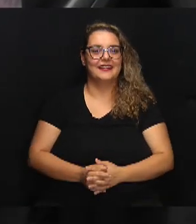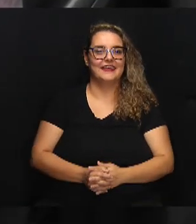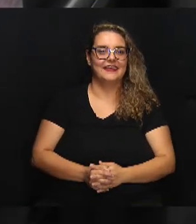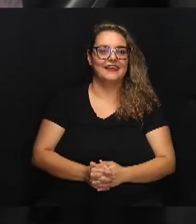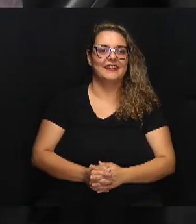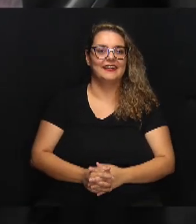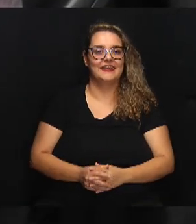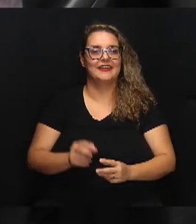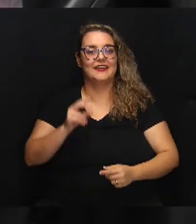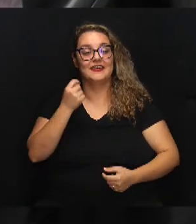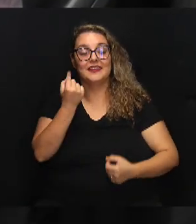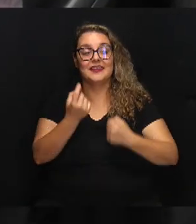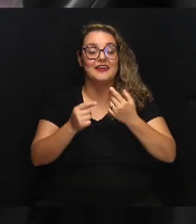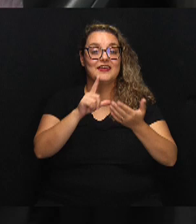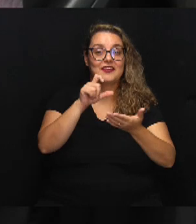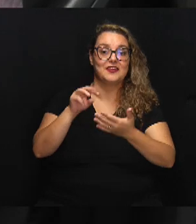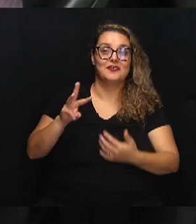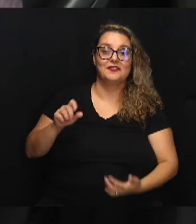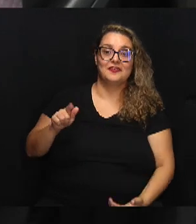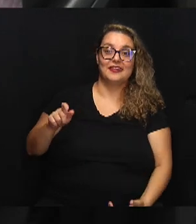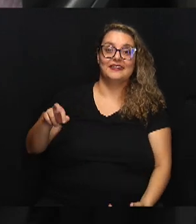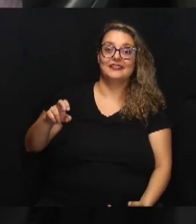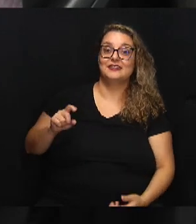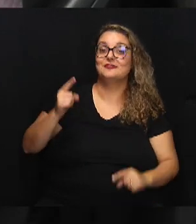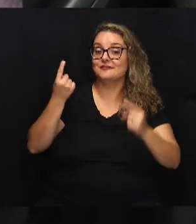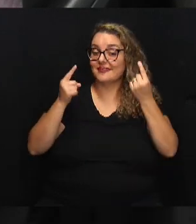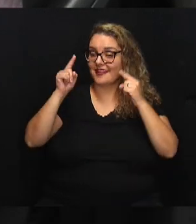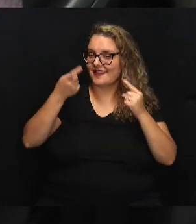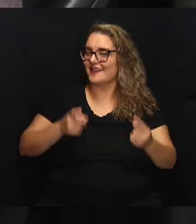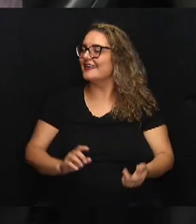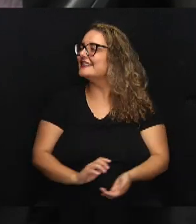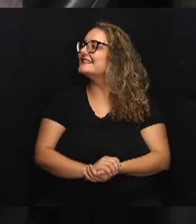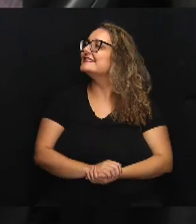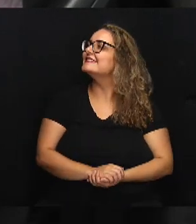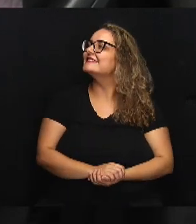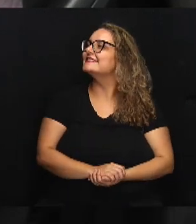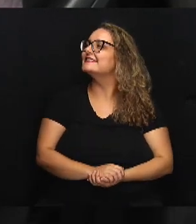alguns cliques de Wagner no carnaval. Vamos lá.